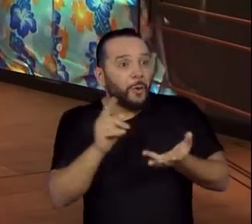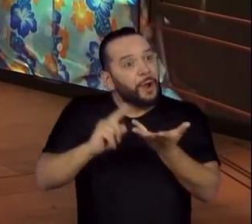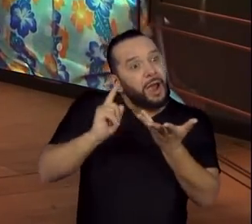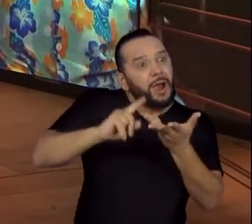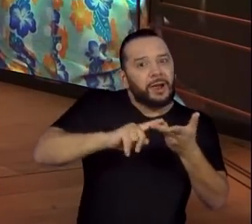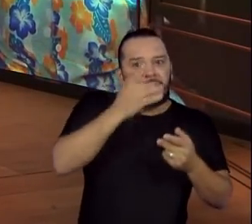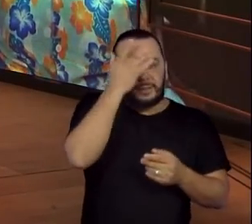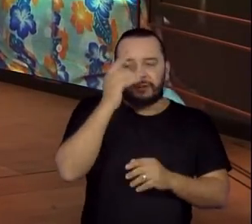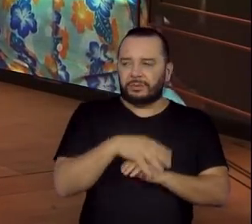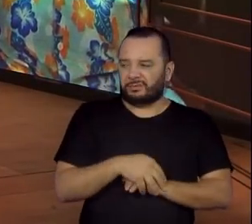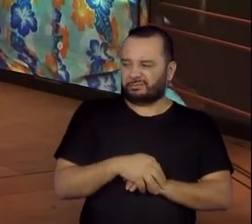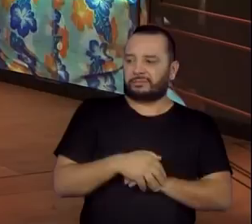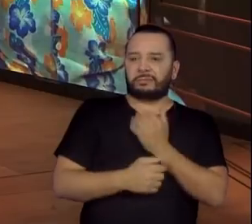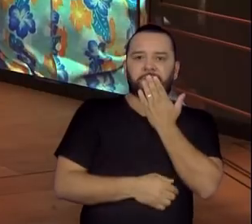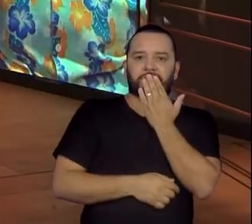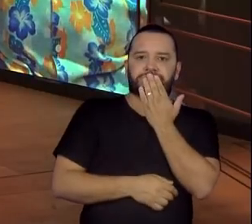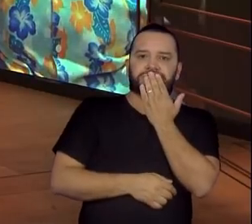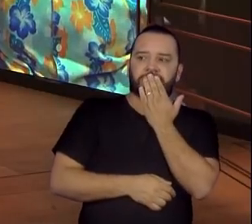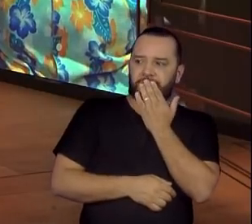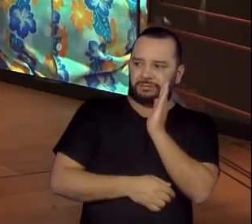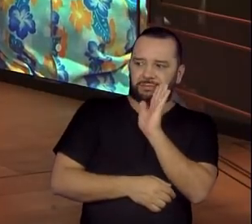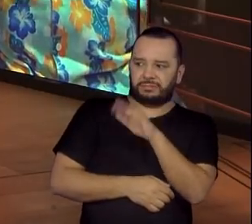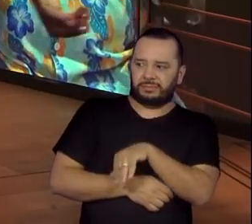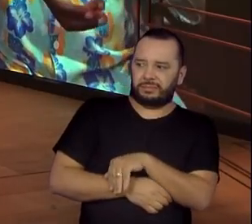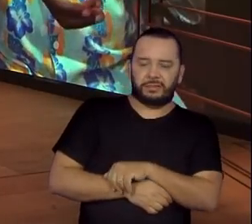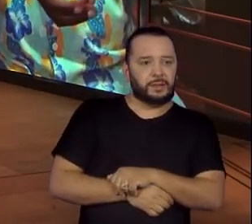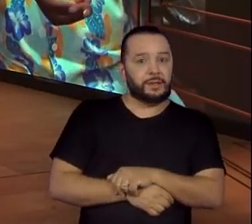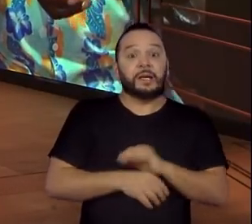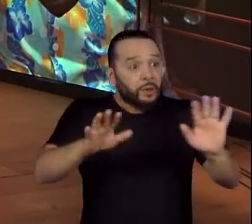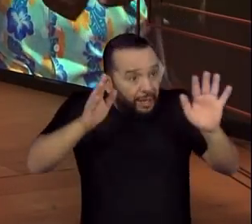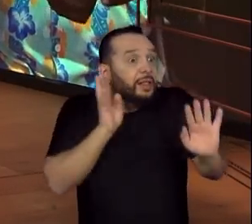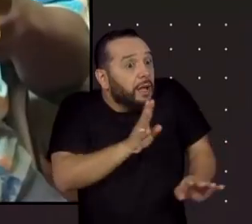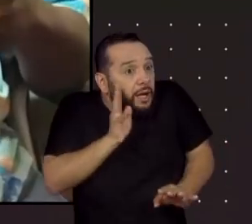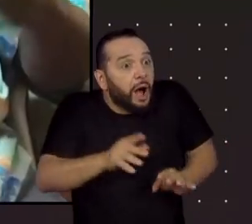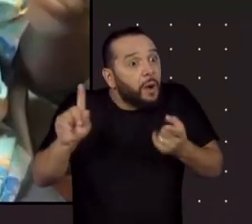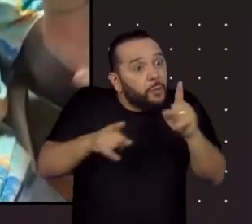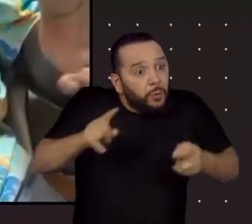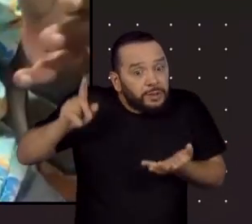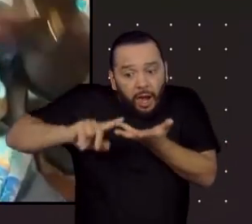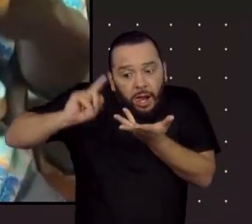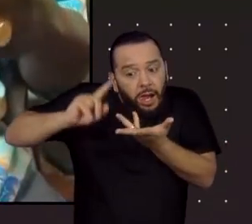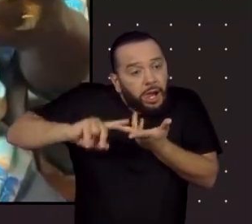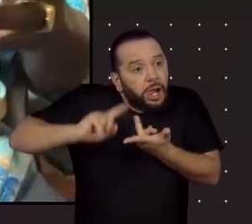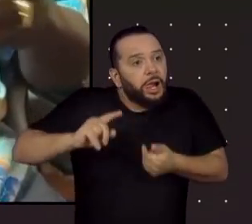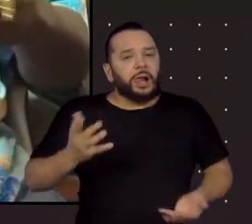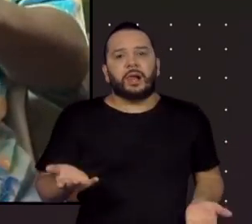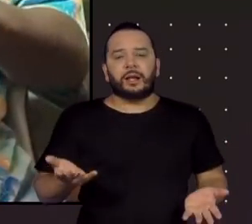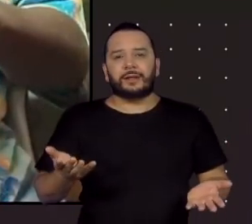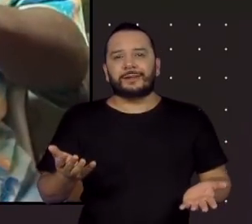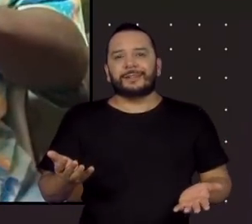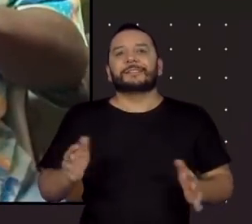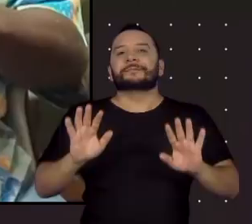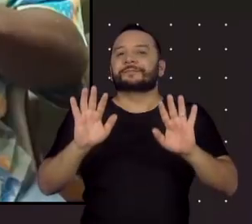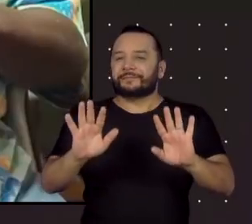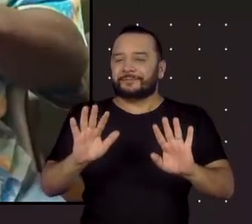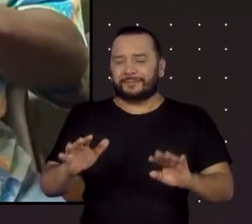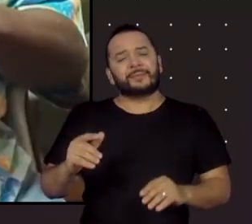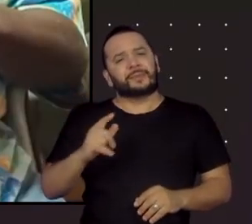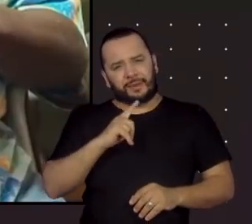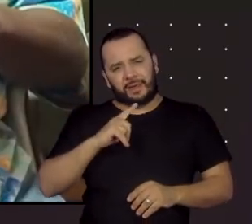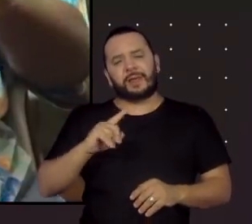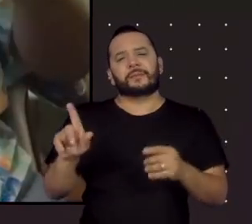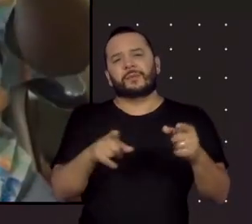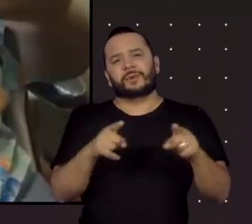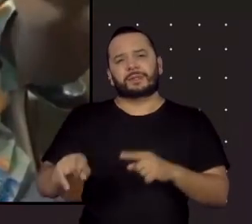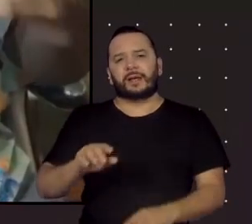né? As músicas, aquele tipo de música, aquela segunda parte não era da BR3.